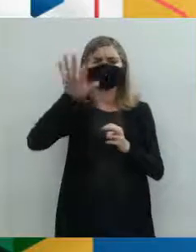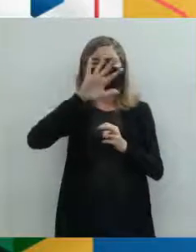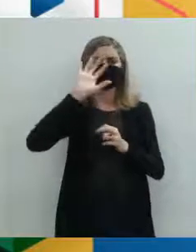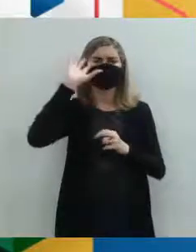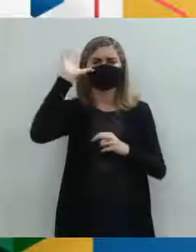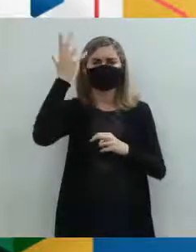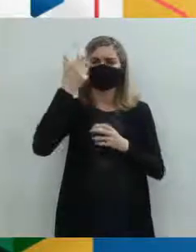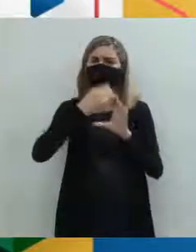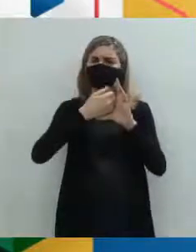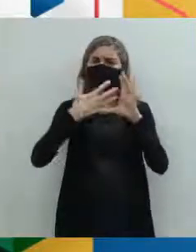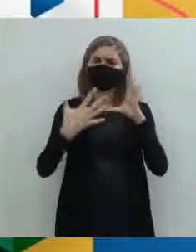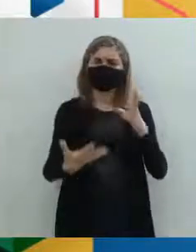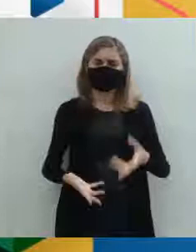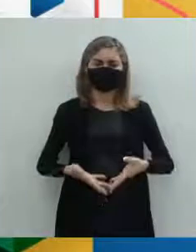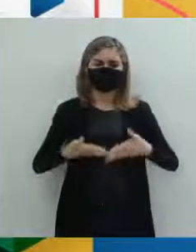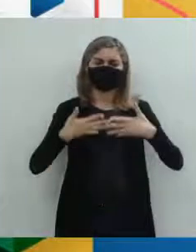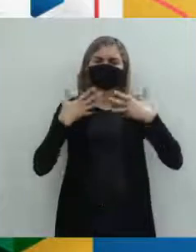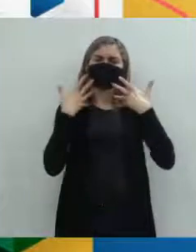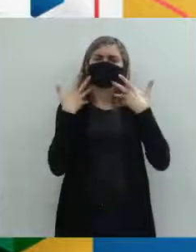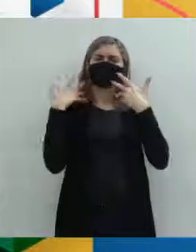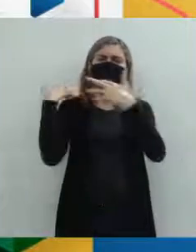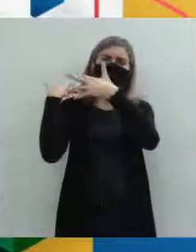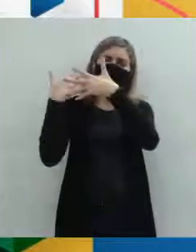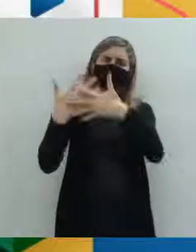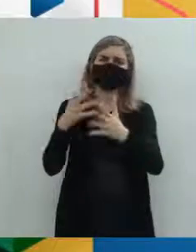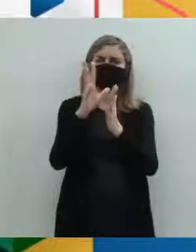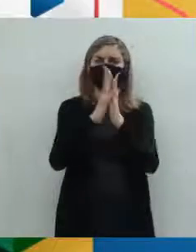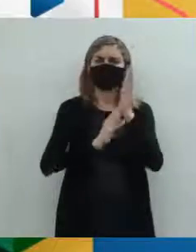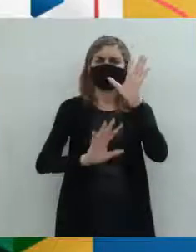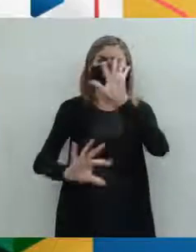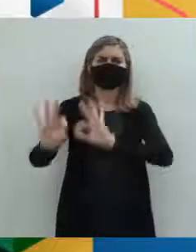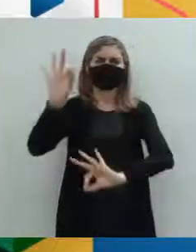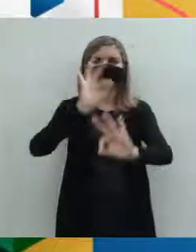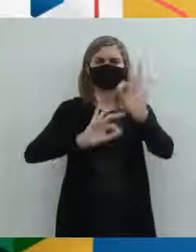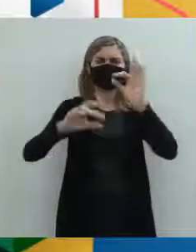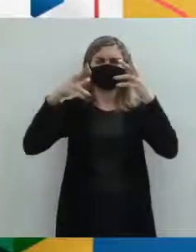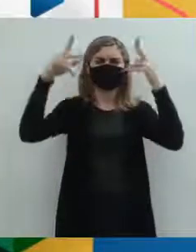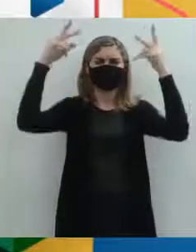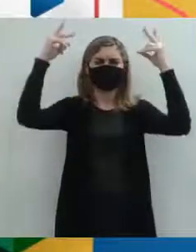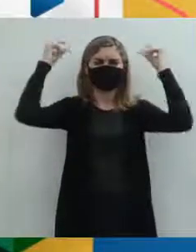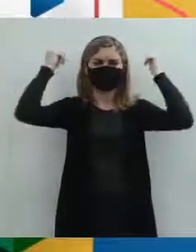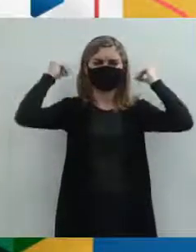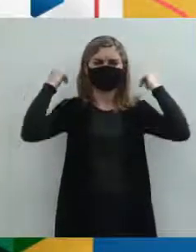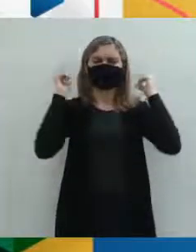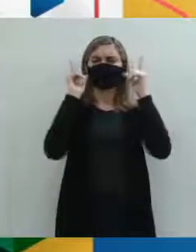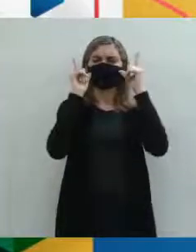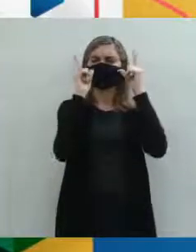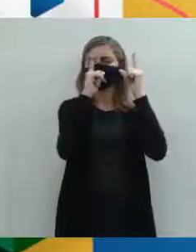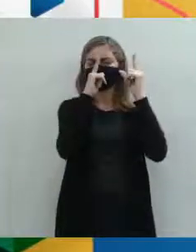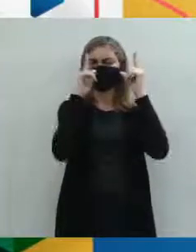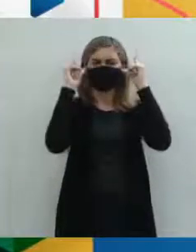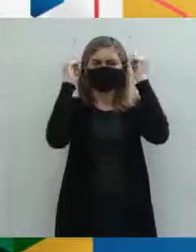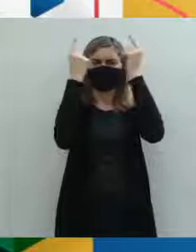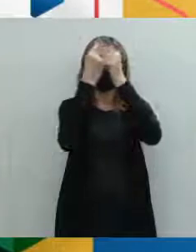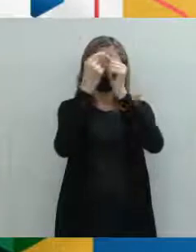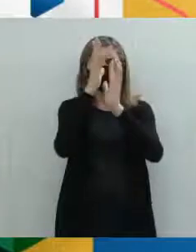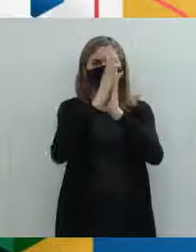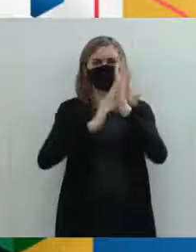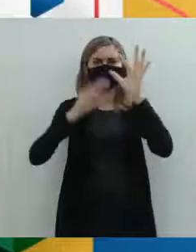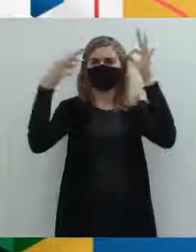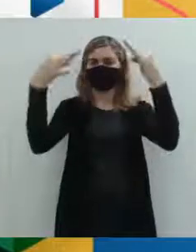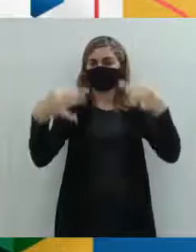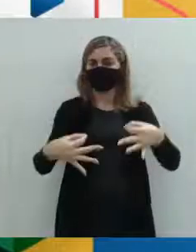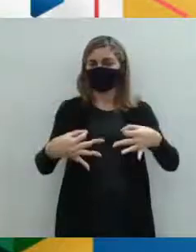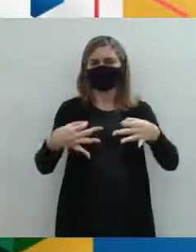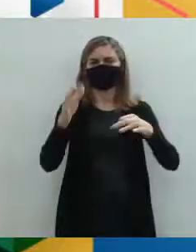como característica inspiração na antiguidade clássica, imitação da estética dos antigos gregos, busca do modelo ideal, imagem de perspectiva.